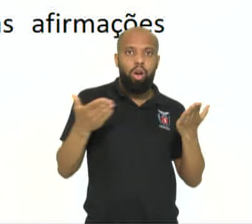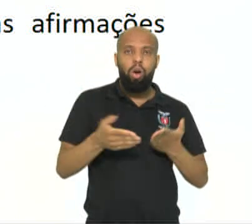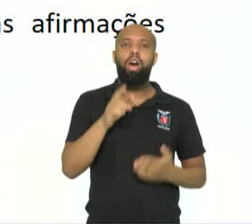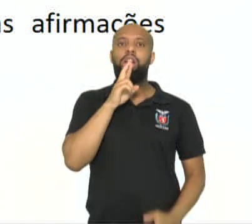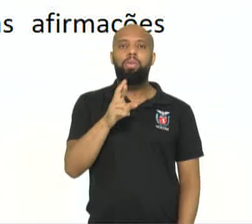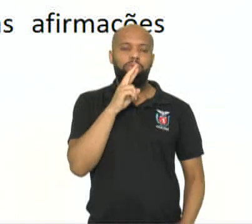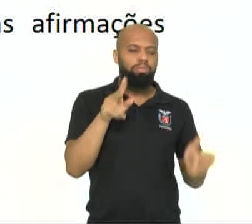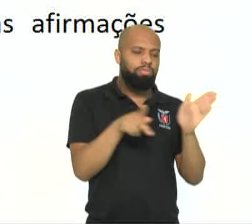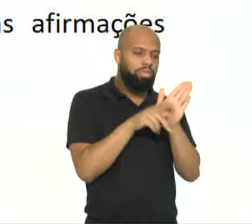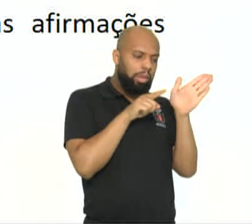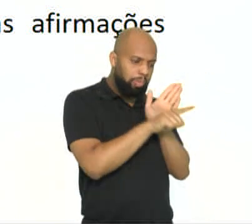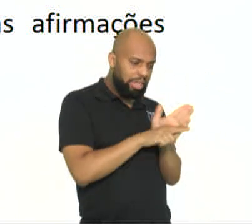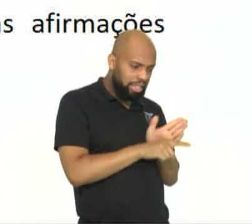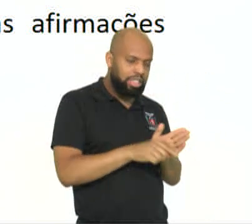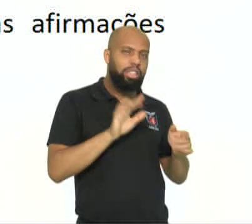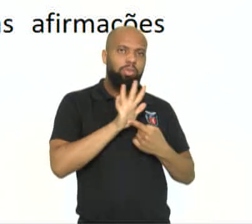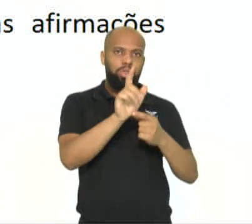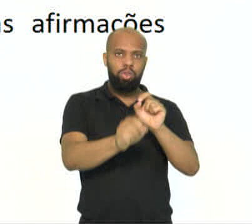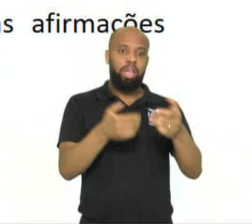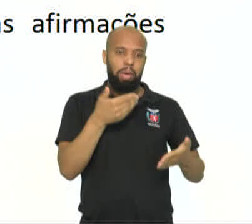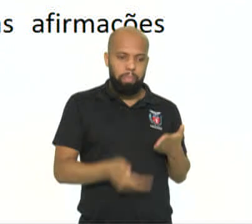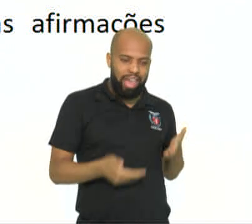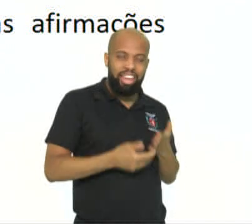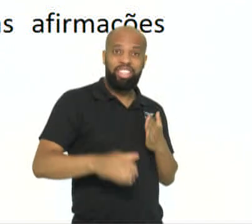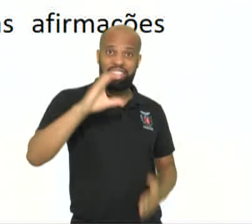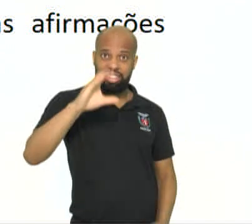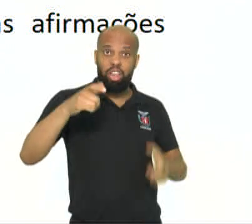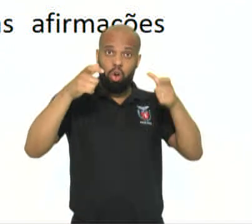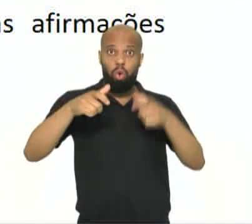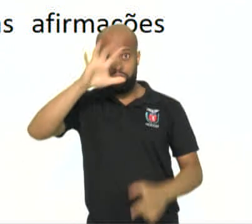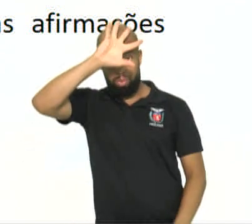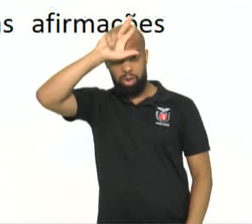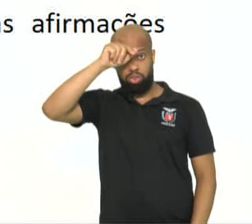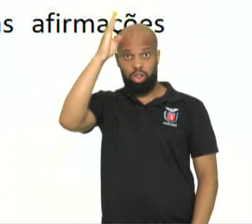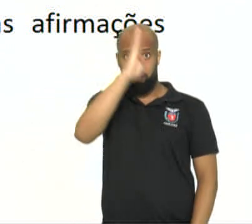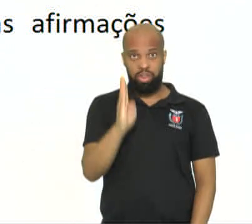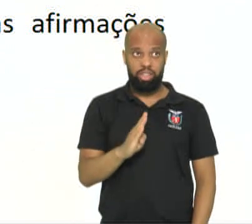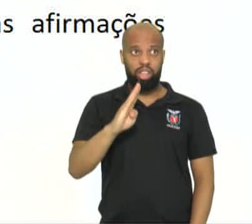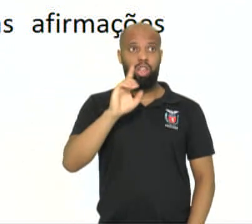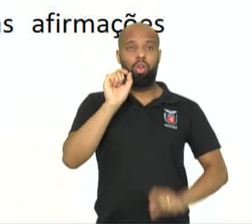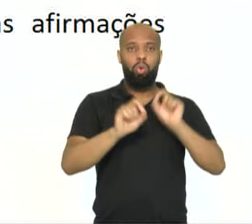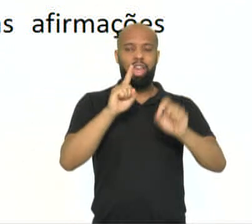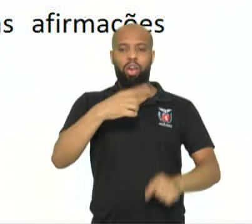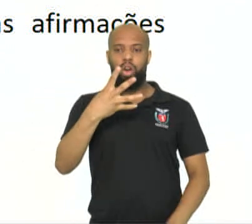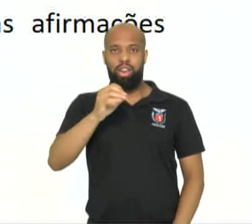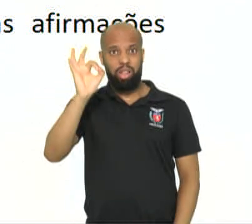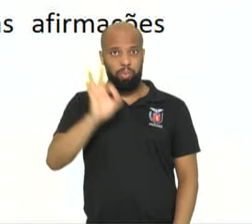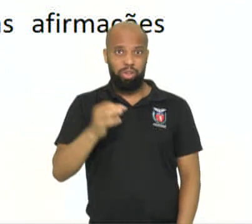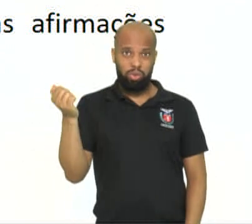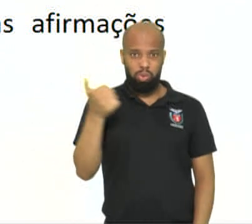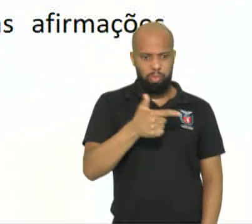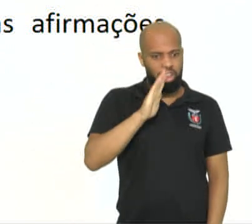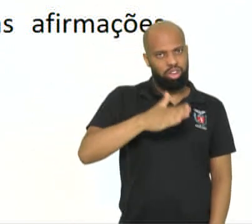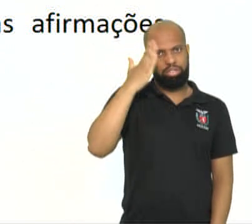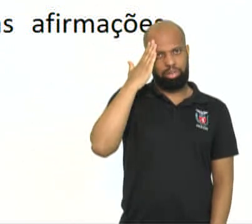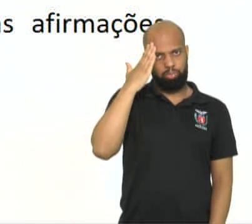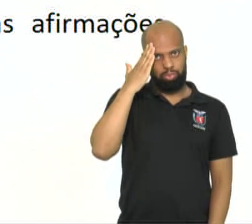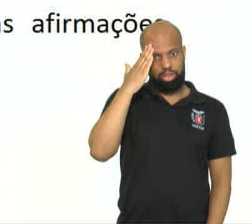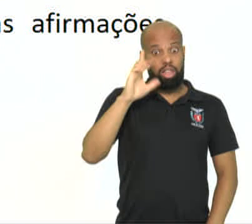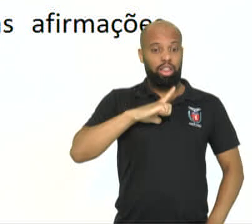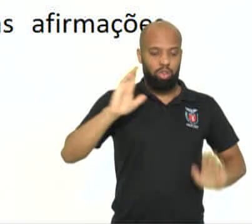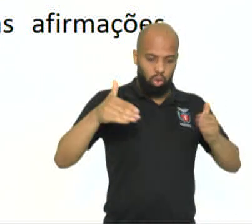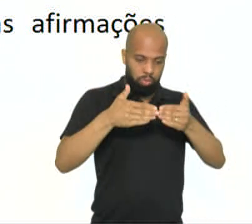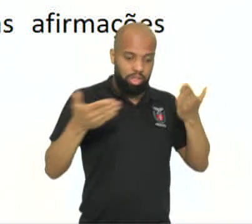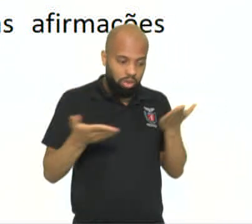resultados de uma pesquisa que mostra que a perda de carbono na Amazônia brasileira é 40% maior do que já sabia. De acordo com